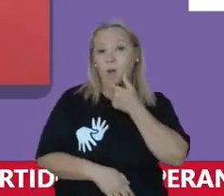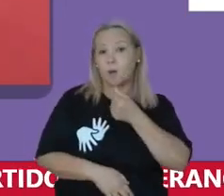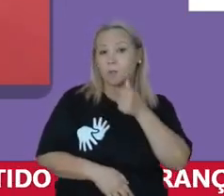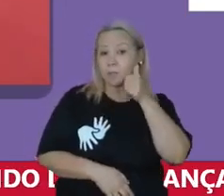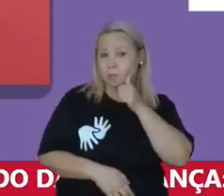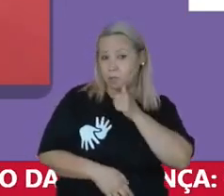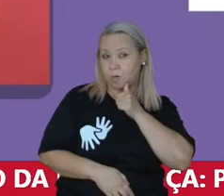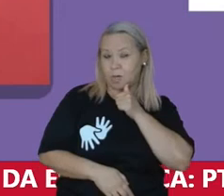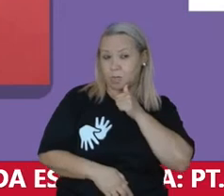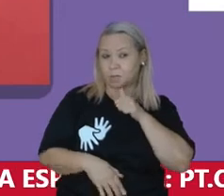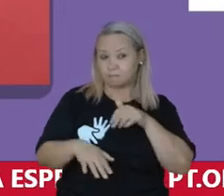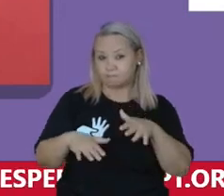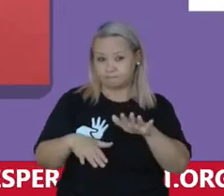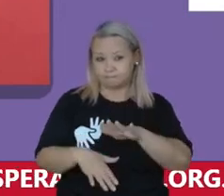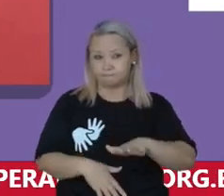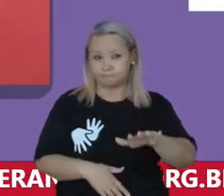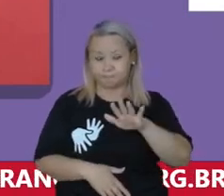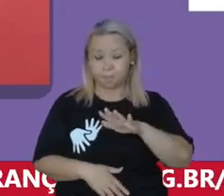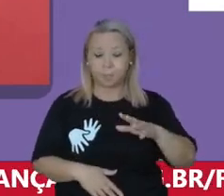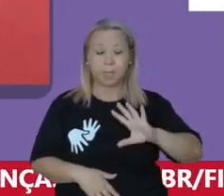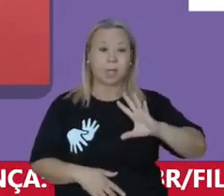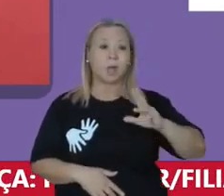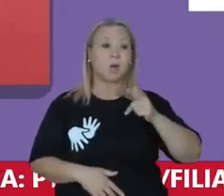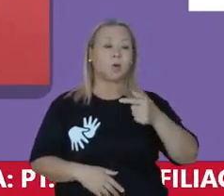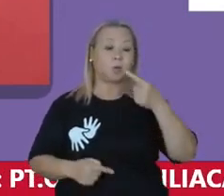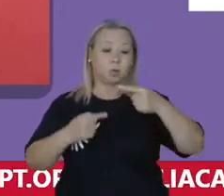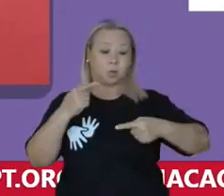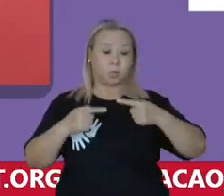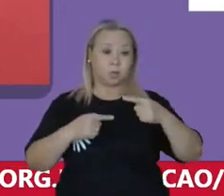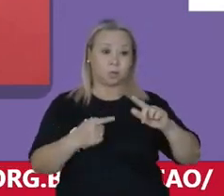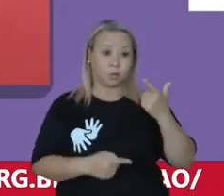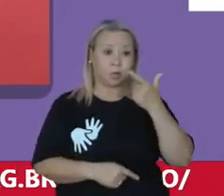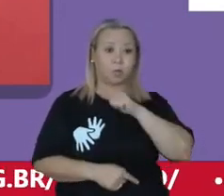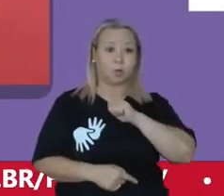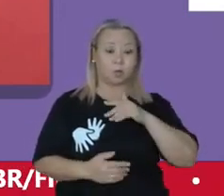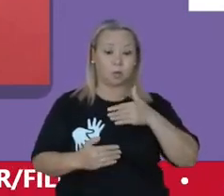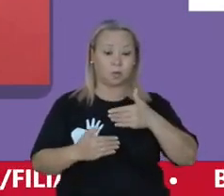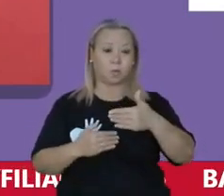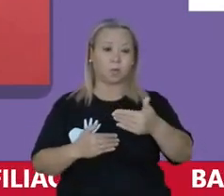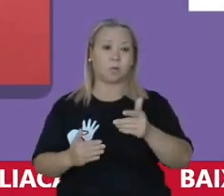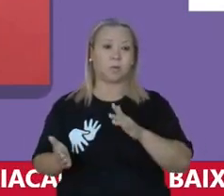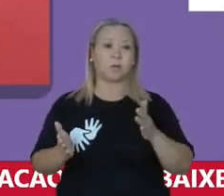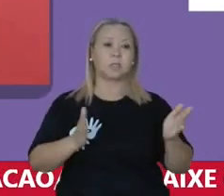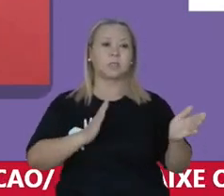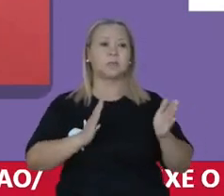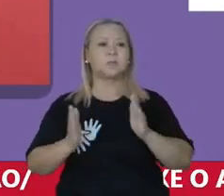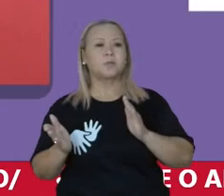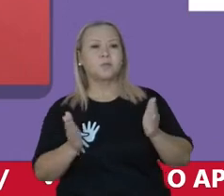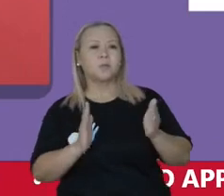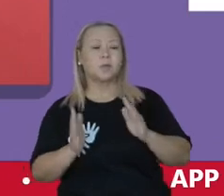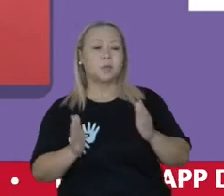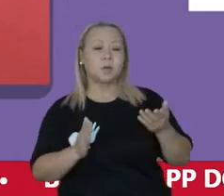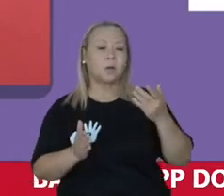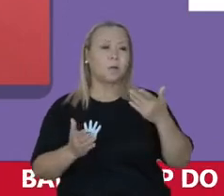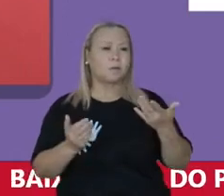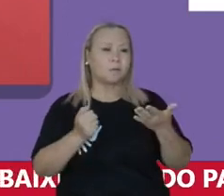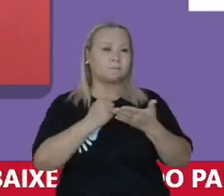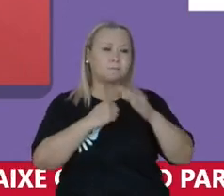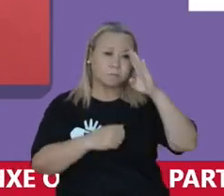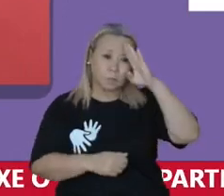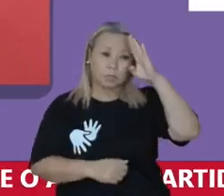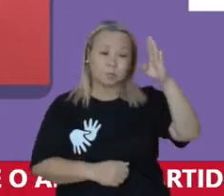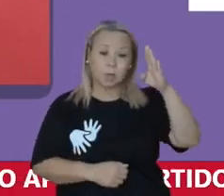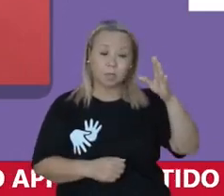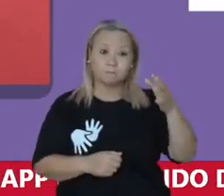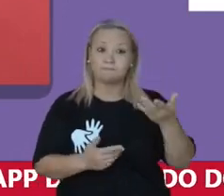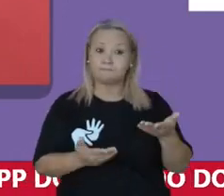mulheres. Então, todas as políticas conquistadas ao longo deste período foram fundamentais, inclusive